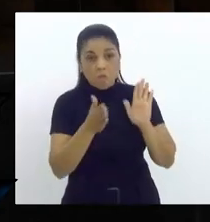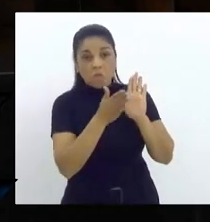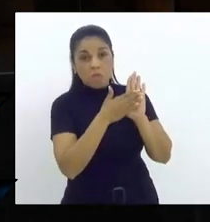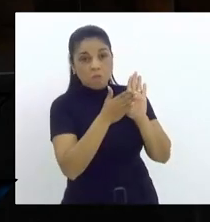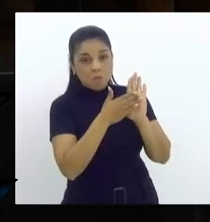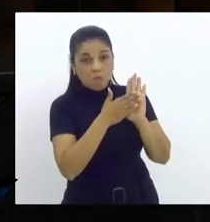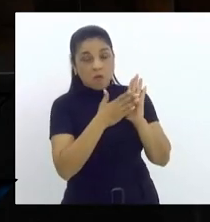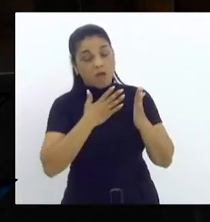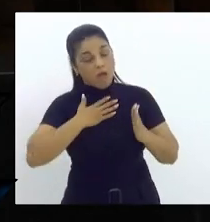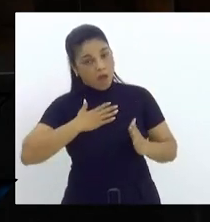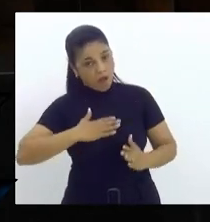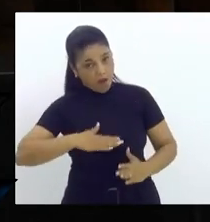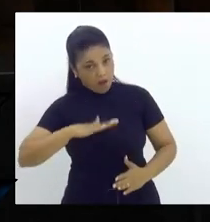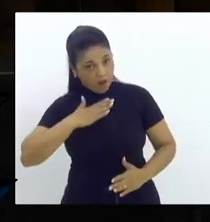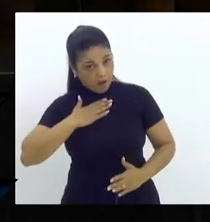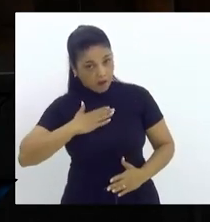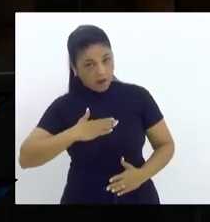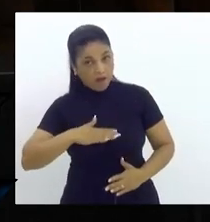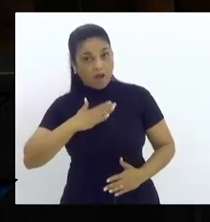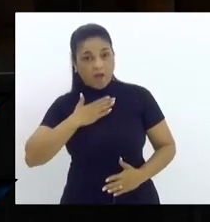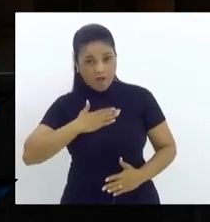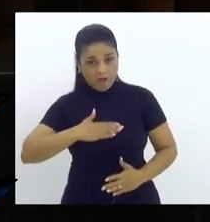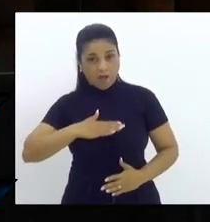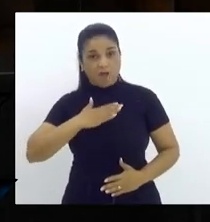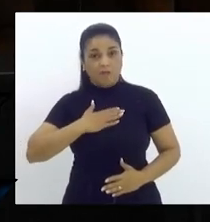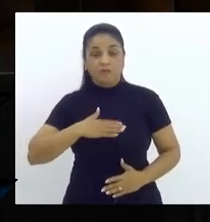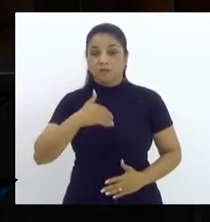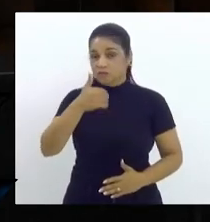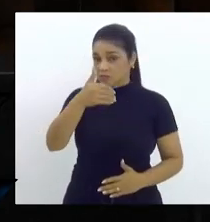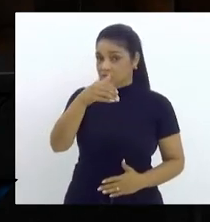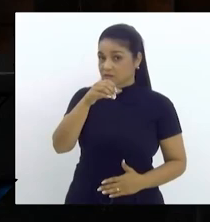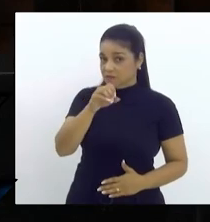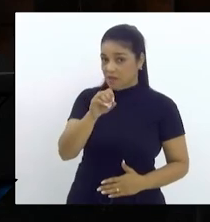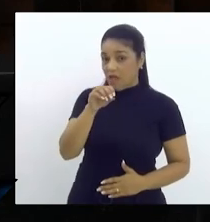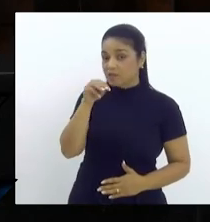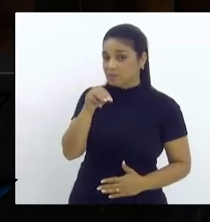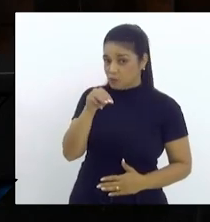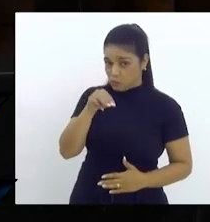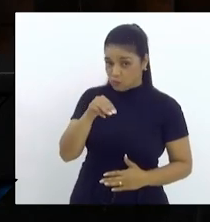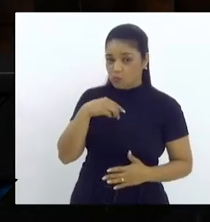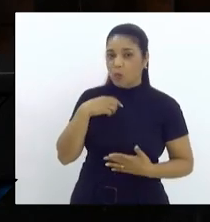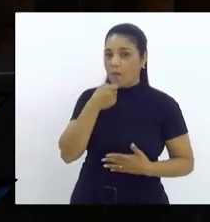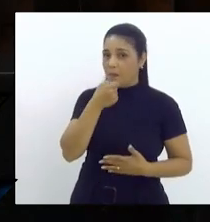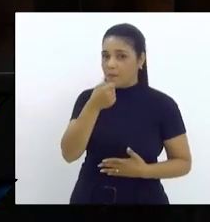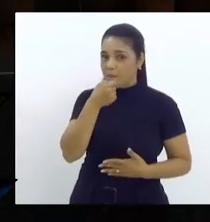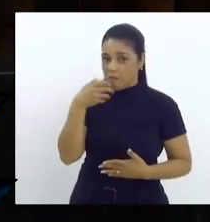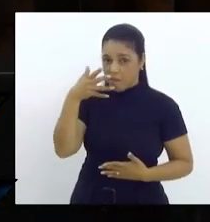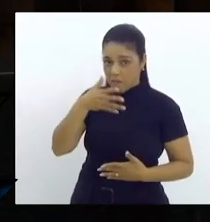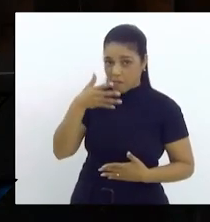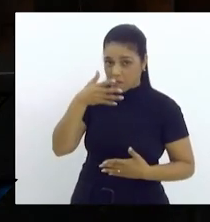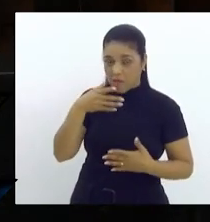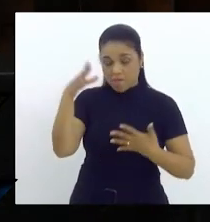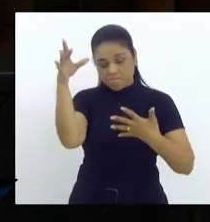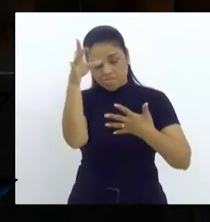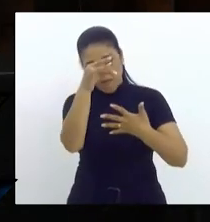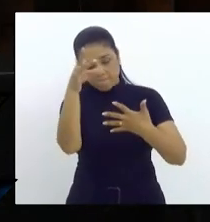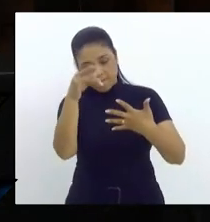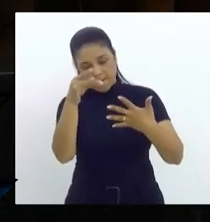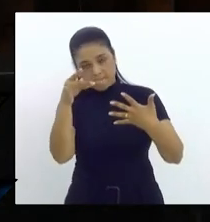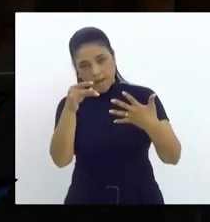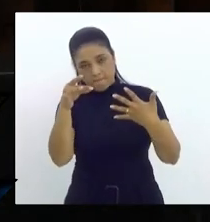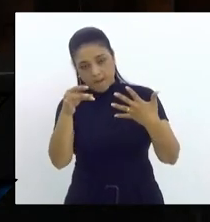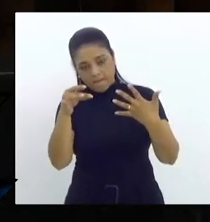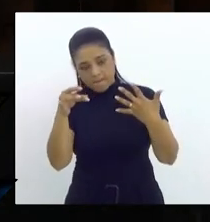calma devida, usando os nossos 10 minutos por dia, e detalhando ponto